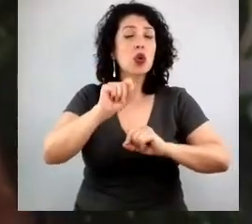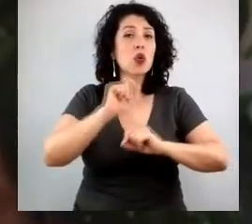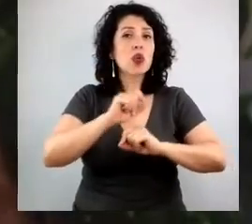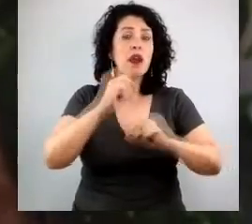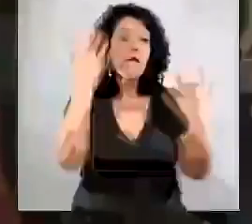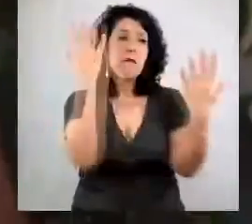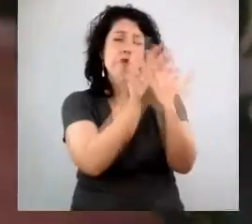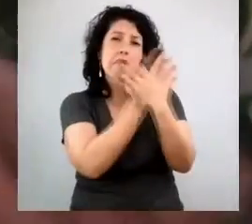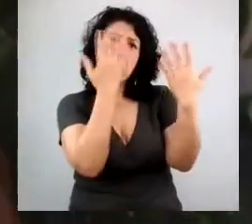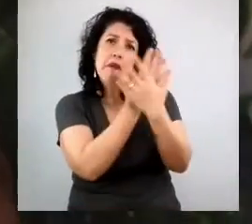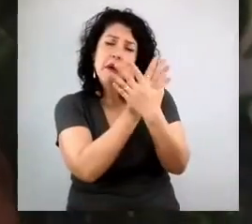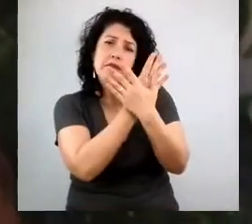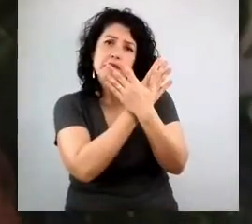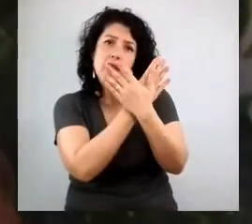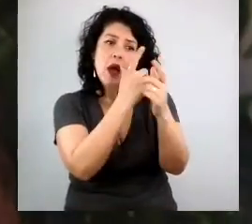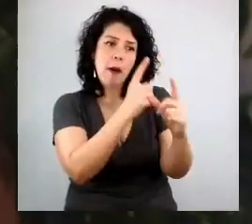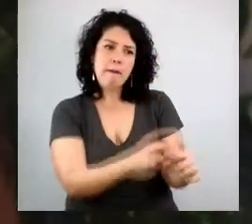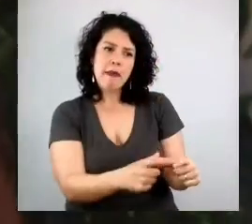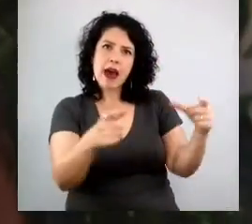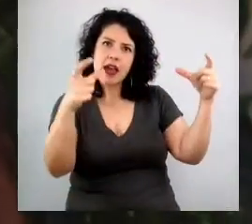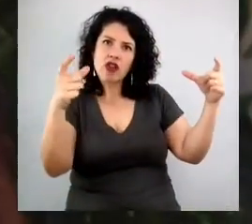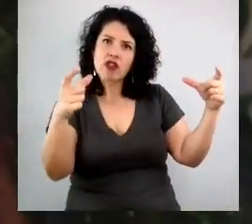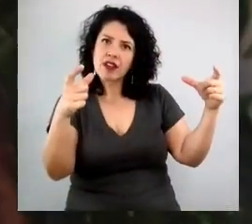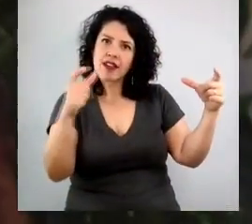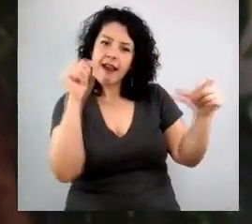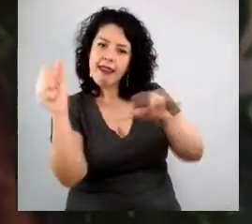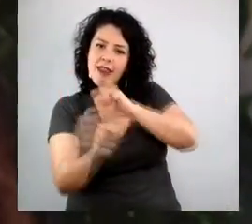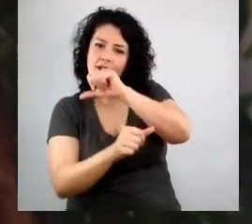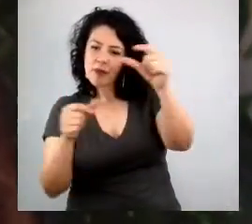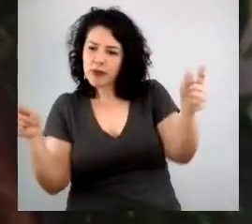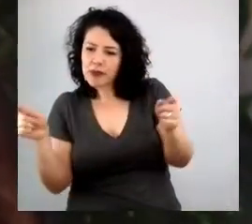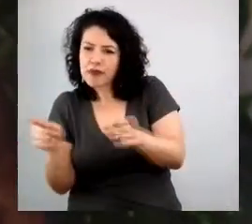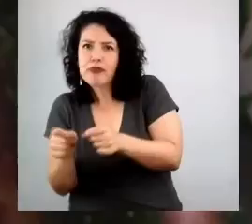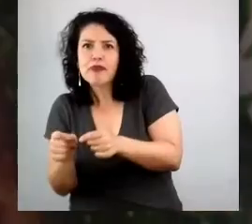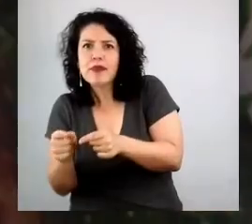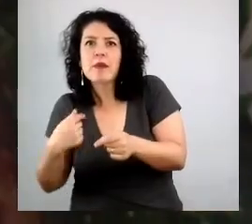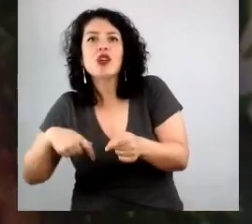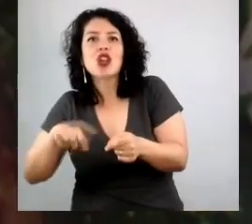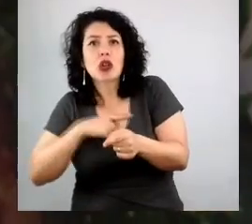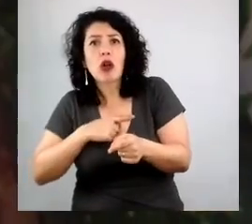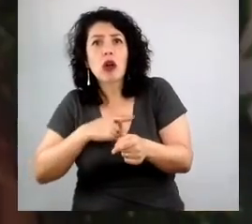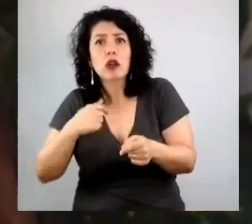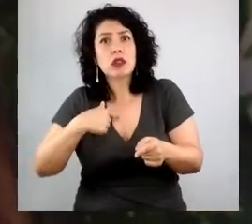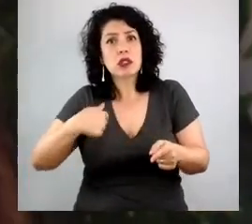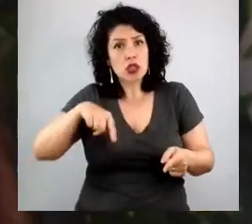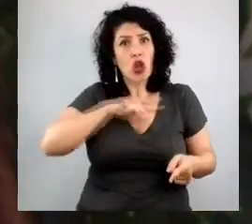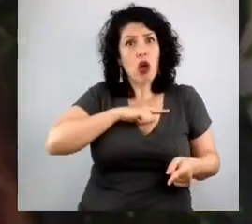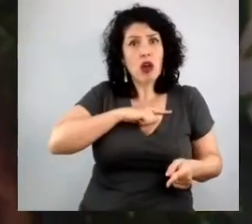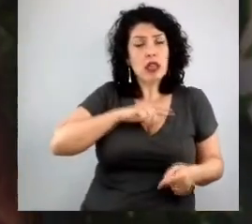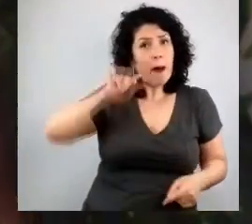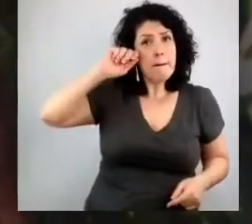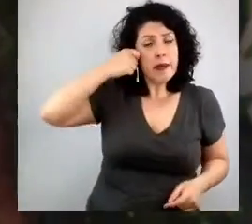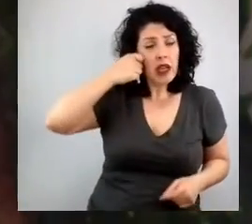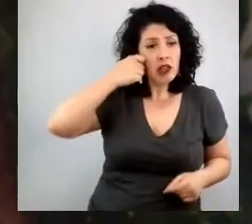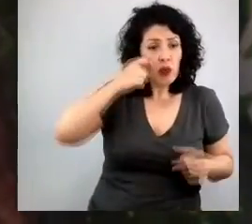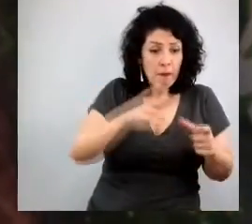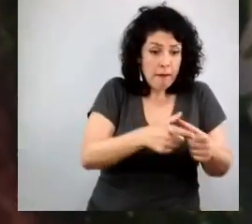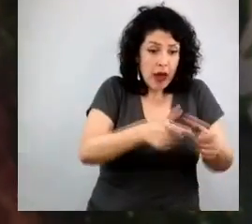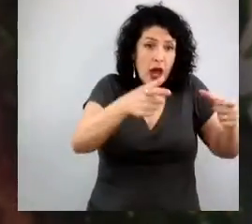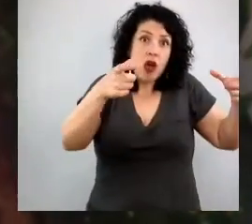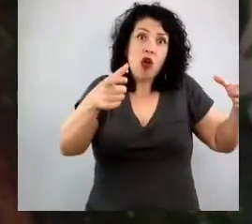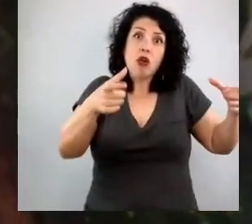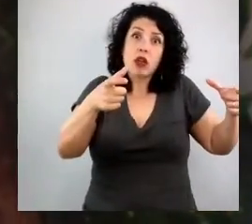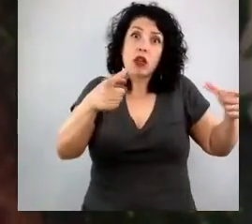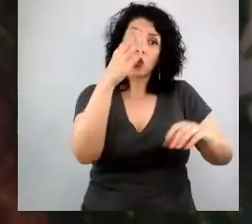minorizada. Porque, na verdade, nós somos maioria, né? Só que a gente tem menos oportunidades por conta desse